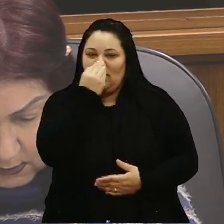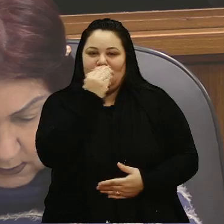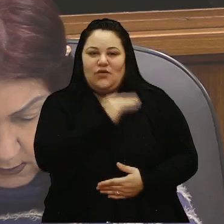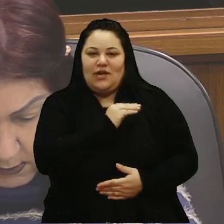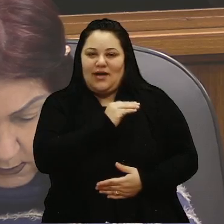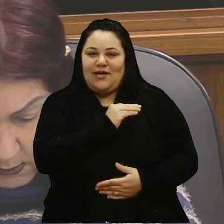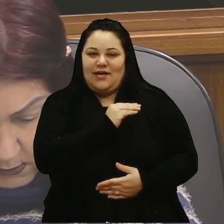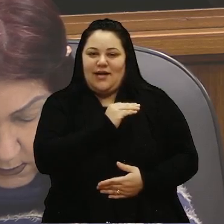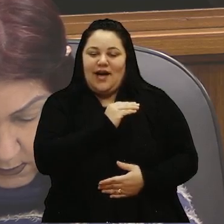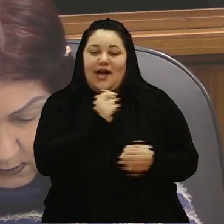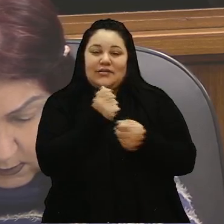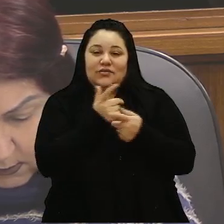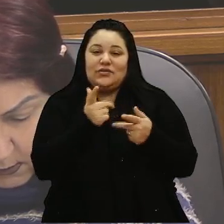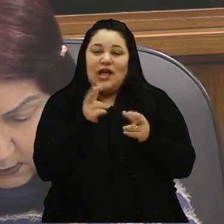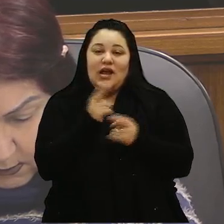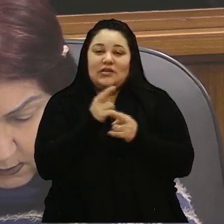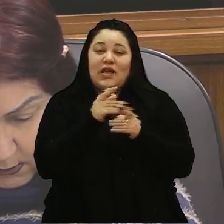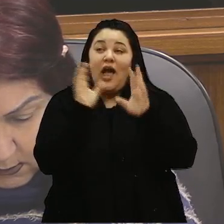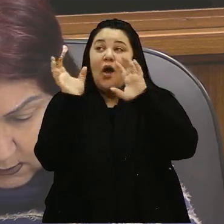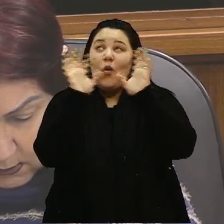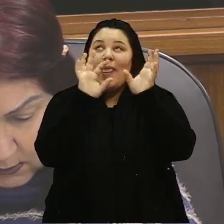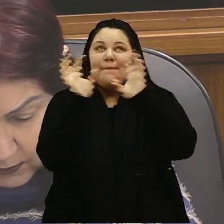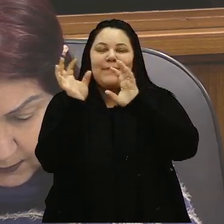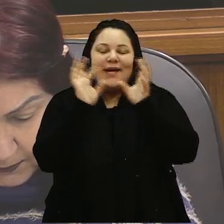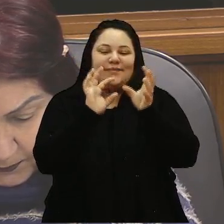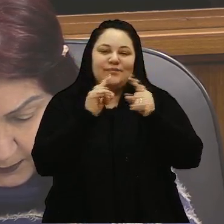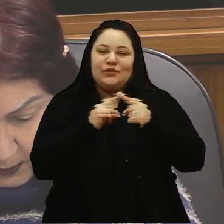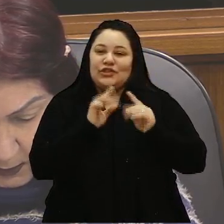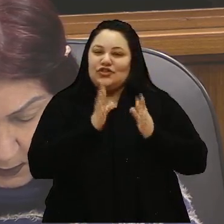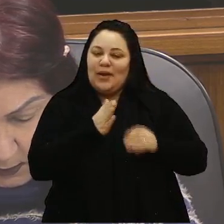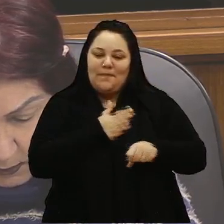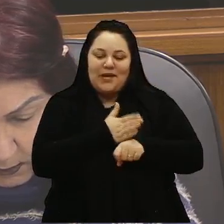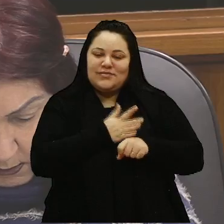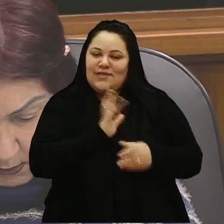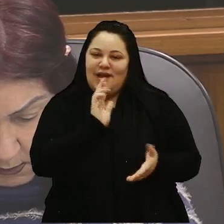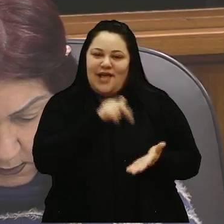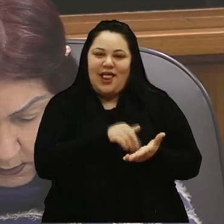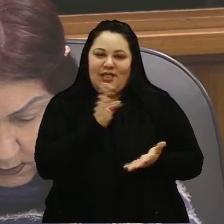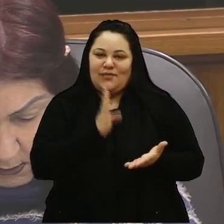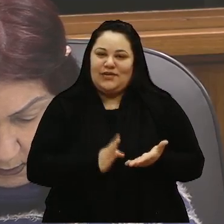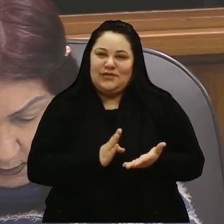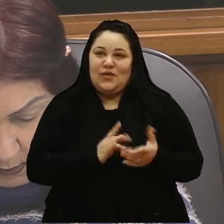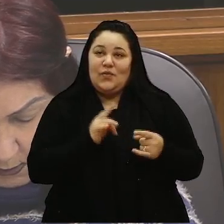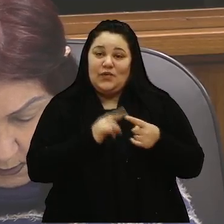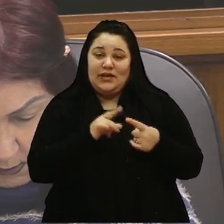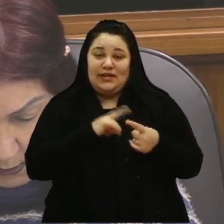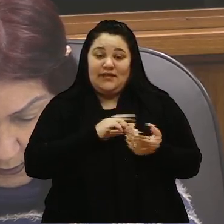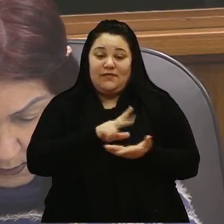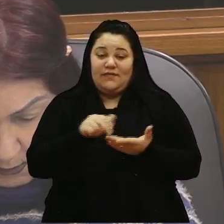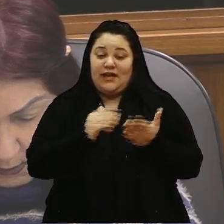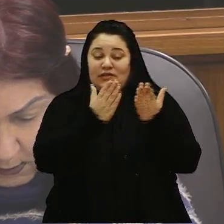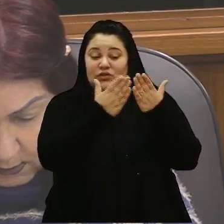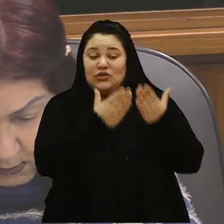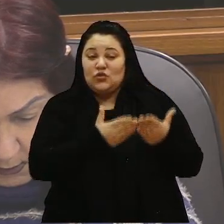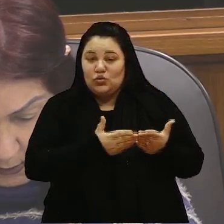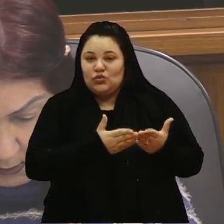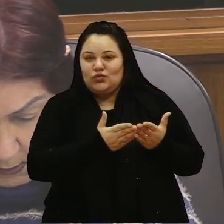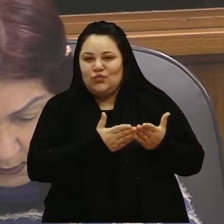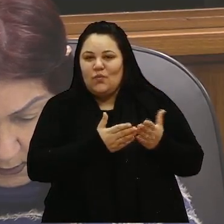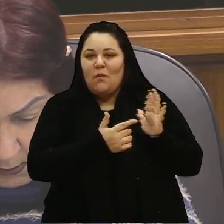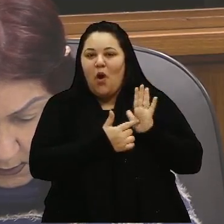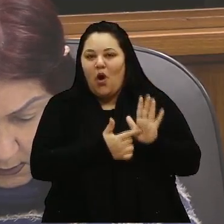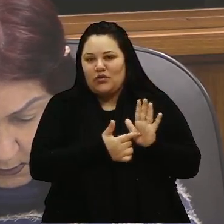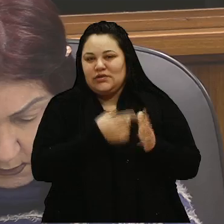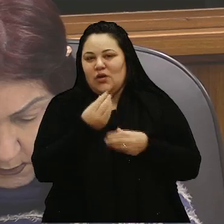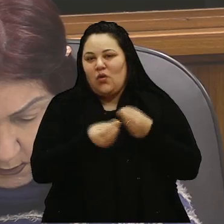crises climáticas, que isso já faz parte da nossa realidade, que já há diversos estudos que mostram como a